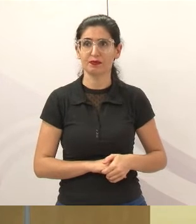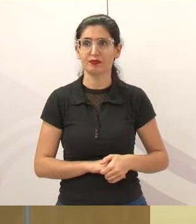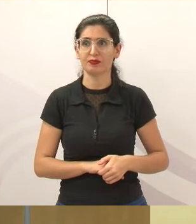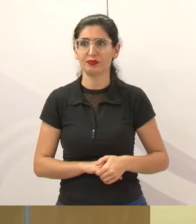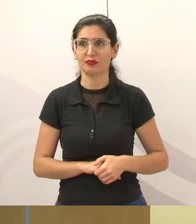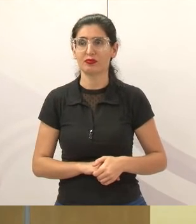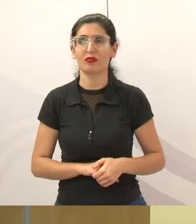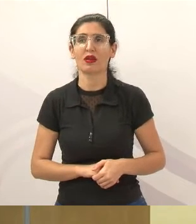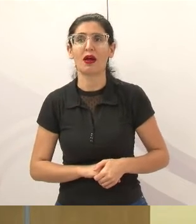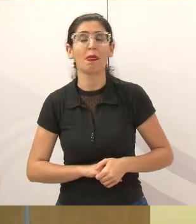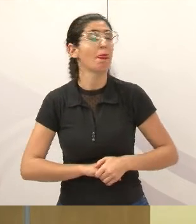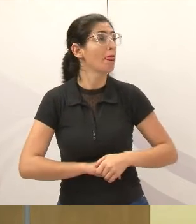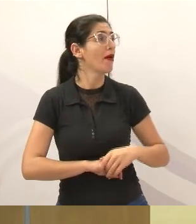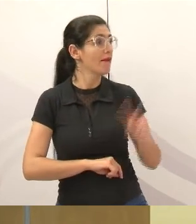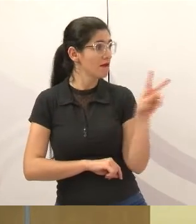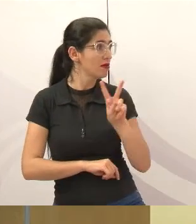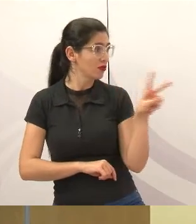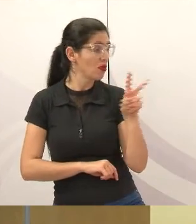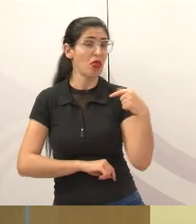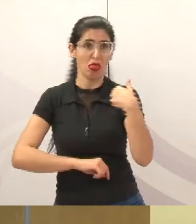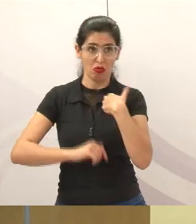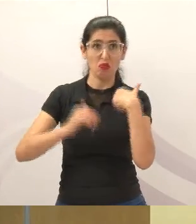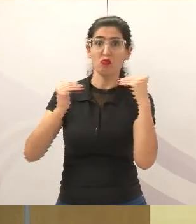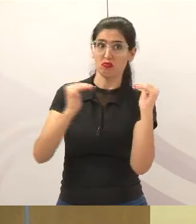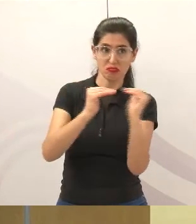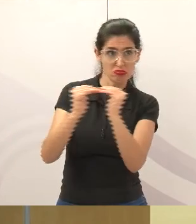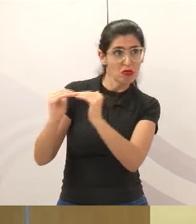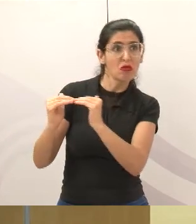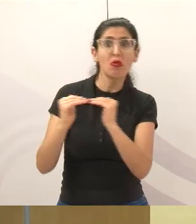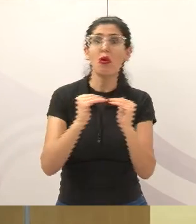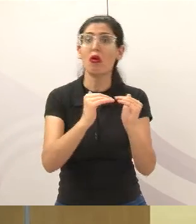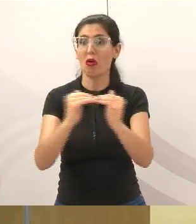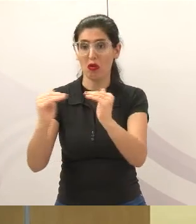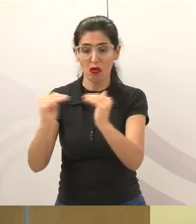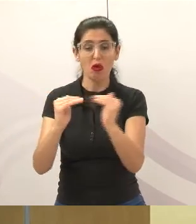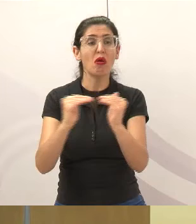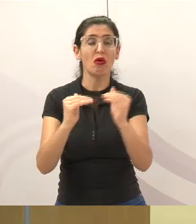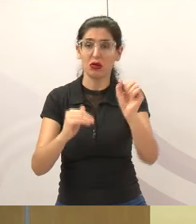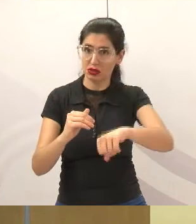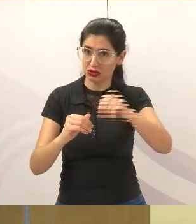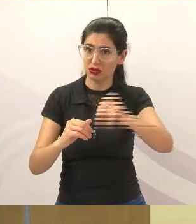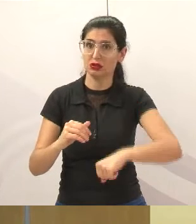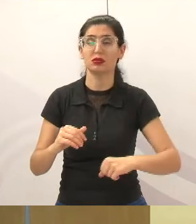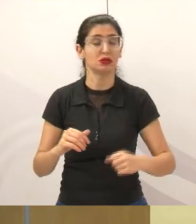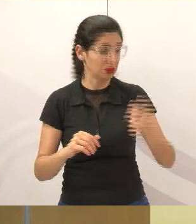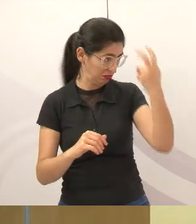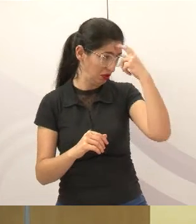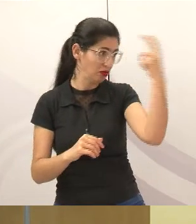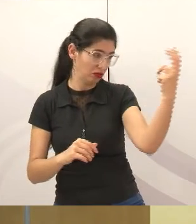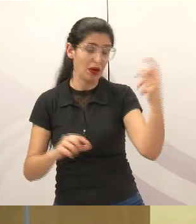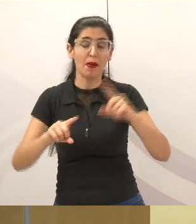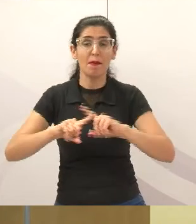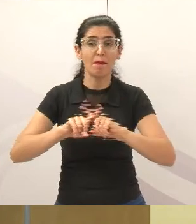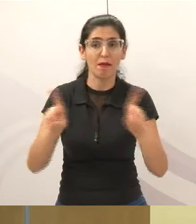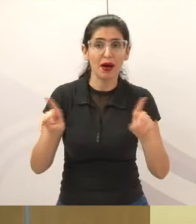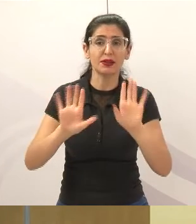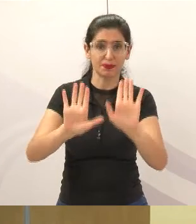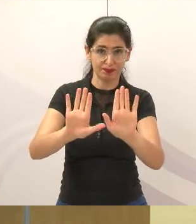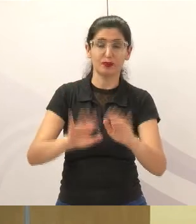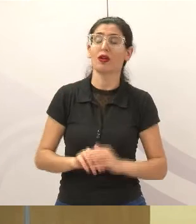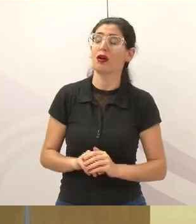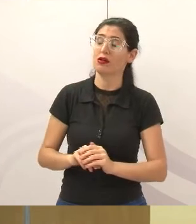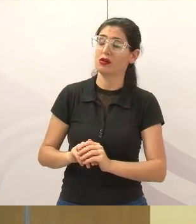iniciativa dos novos vereadores, eu encontrei, o Luiz Flávio apontou algumas coisas, o Fernando, todo mundo aqui, mas, por exemplo, eu conversei com uma amiga